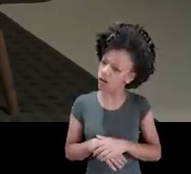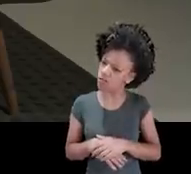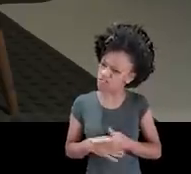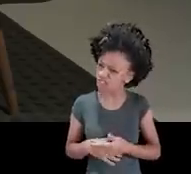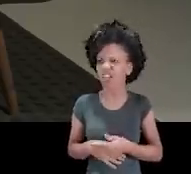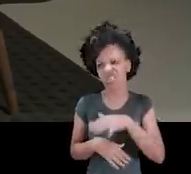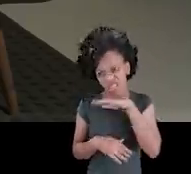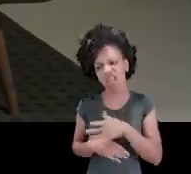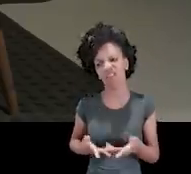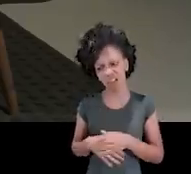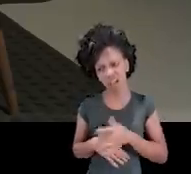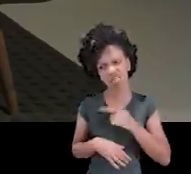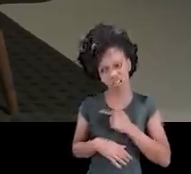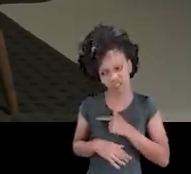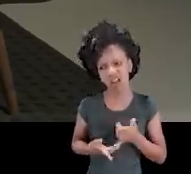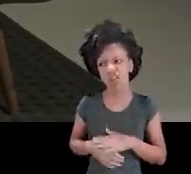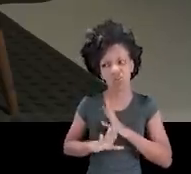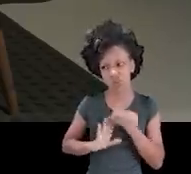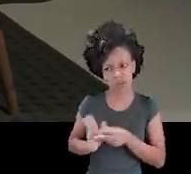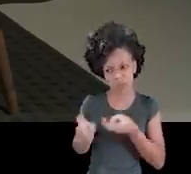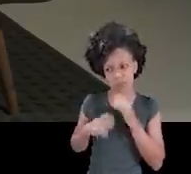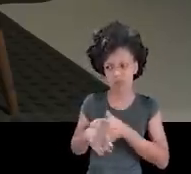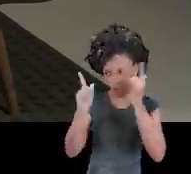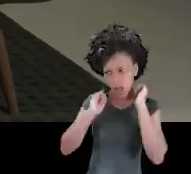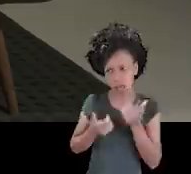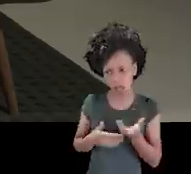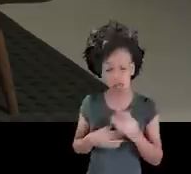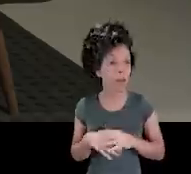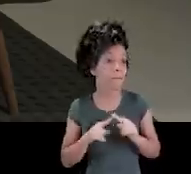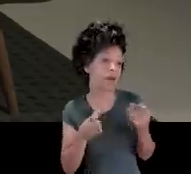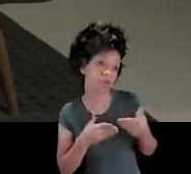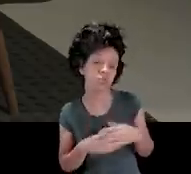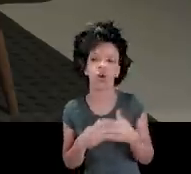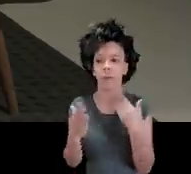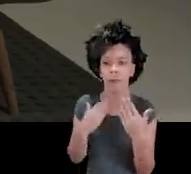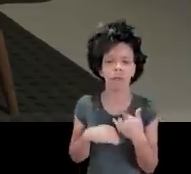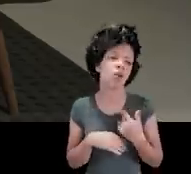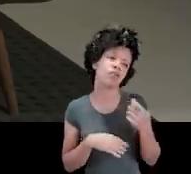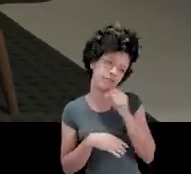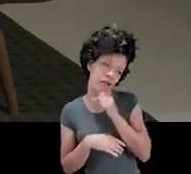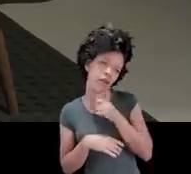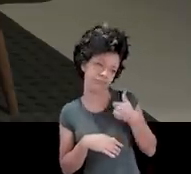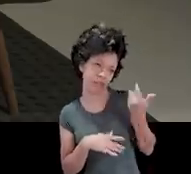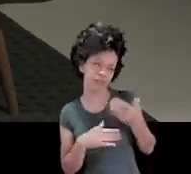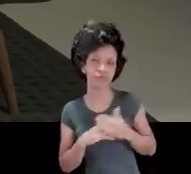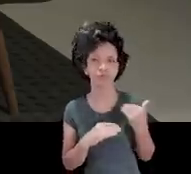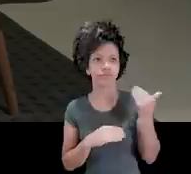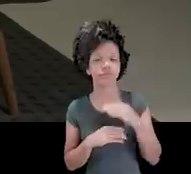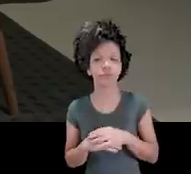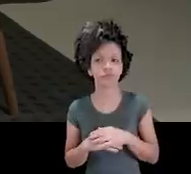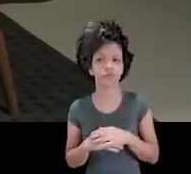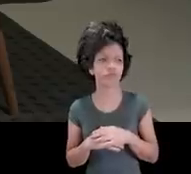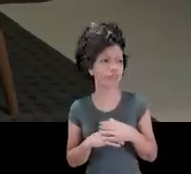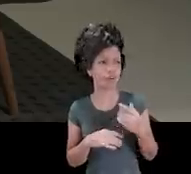tá ridículo. Todo mundo tá vendo que você tá careca. É. Entendeu? E hoje em dia eu já troco uma ideia por estar mais velho e tudo. Eu falo, cara, tira essa